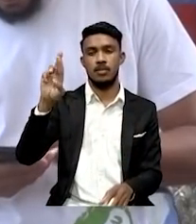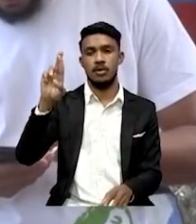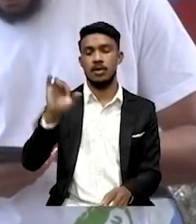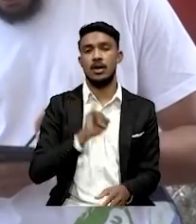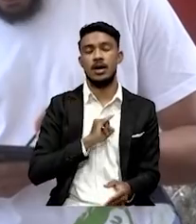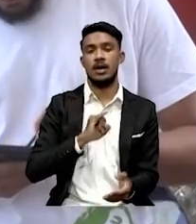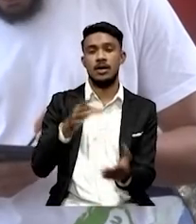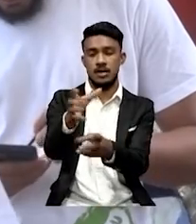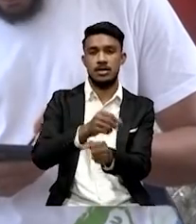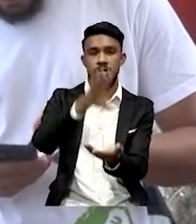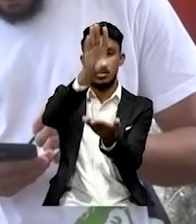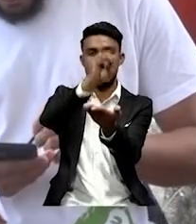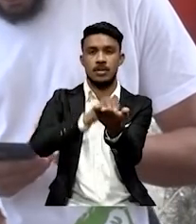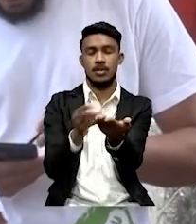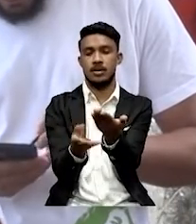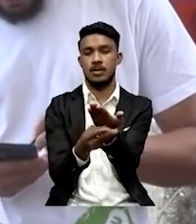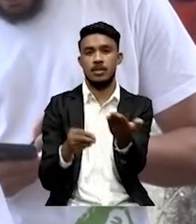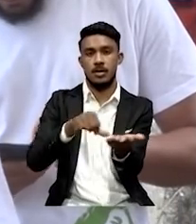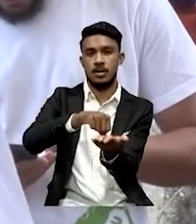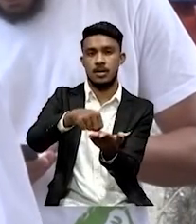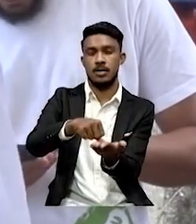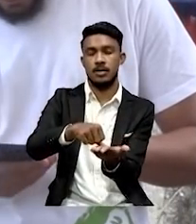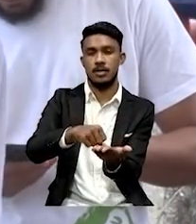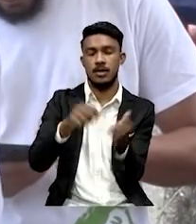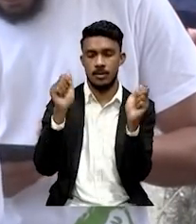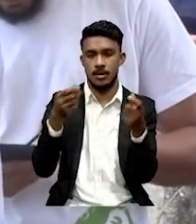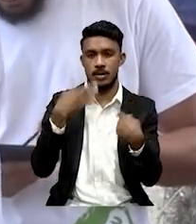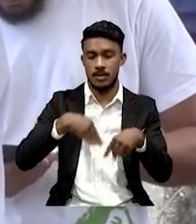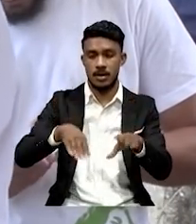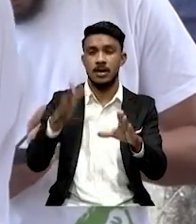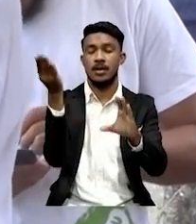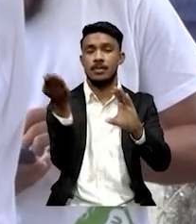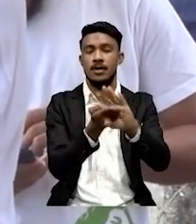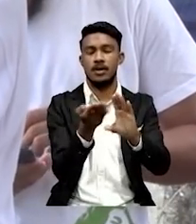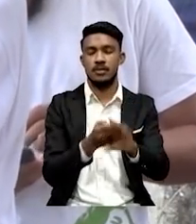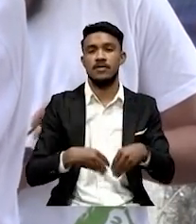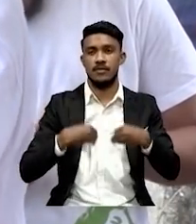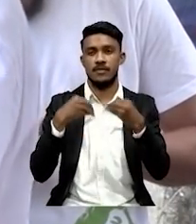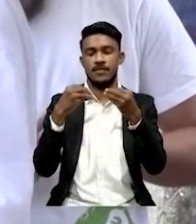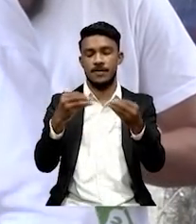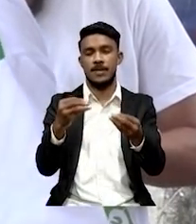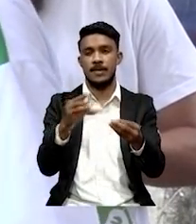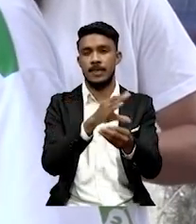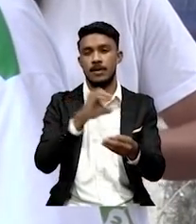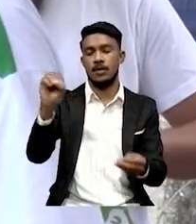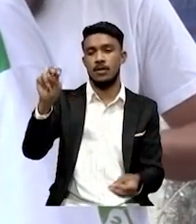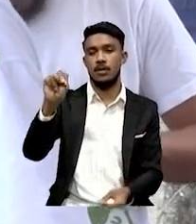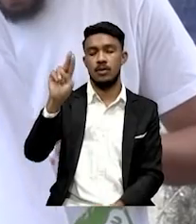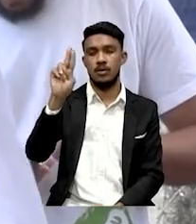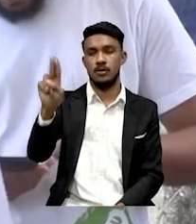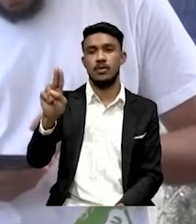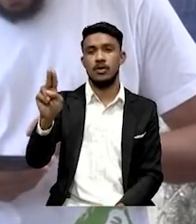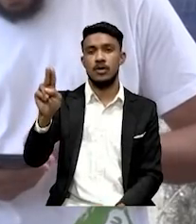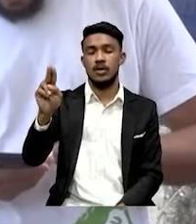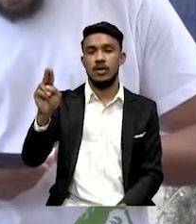carta Susilio Haruka Ban Ki-moon, para a teta, recomenda para nia ONU aproveita a Ramos Volta,